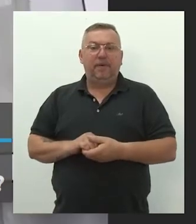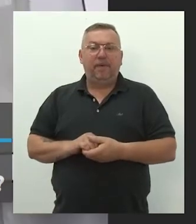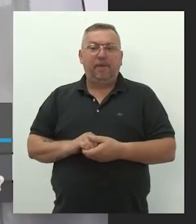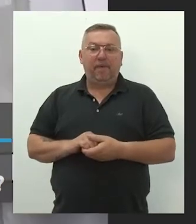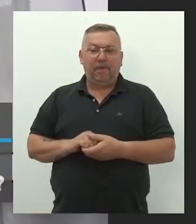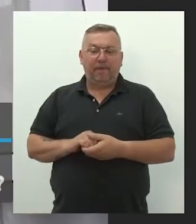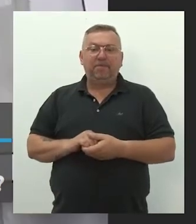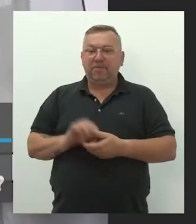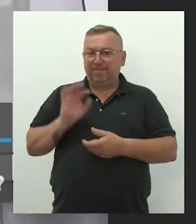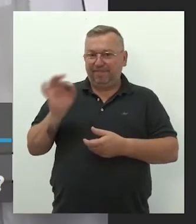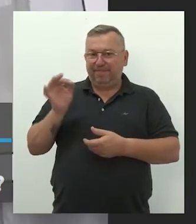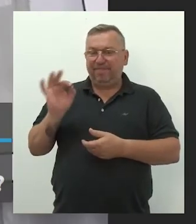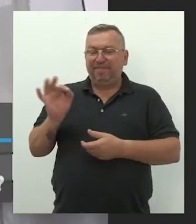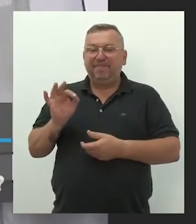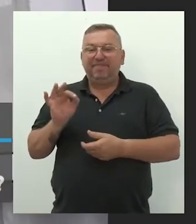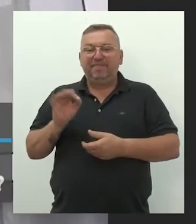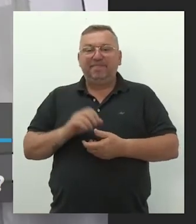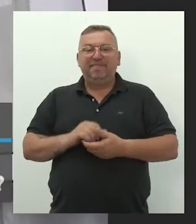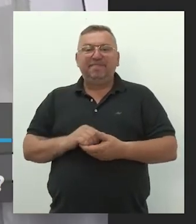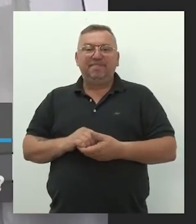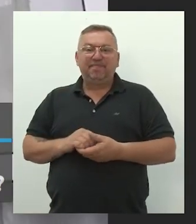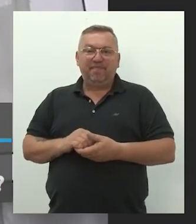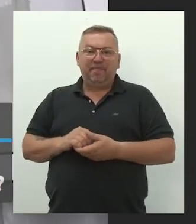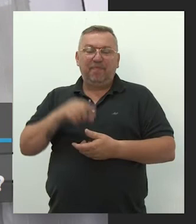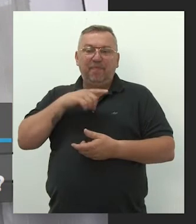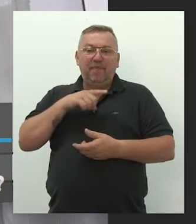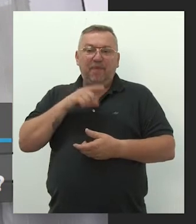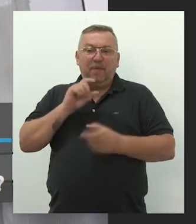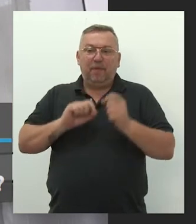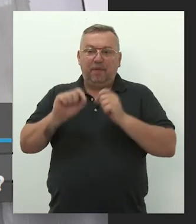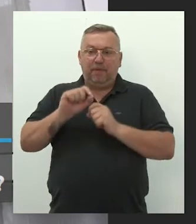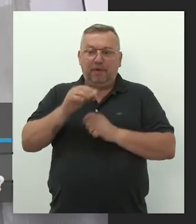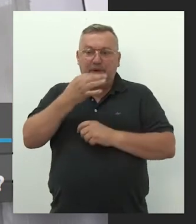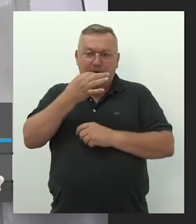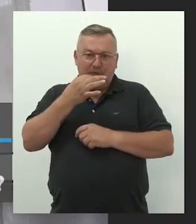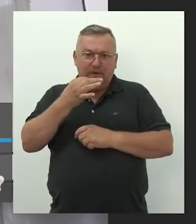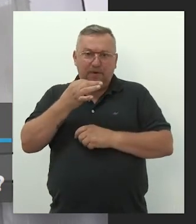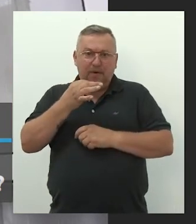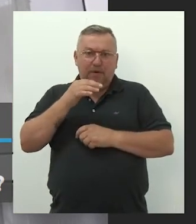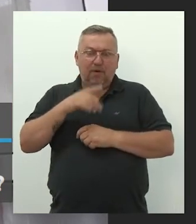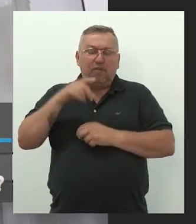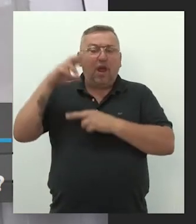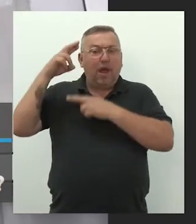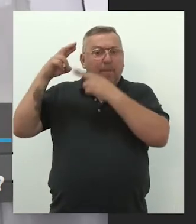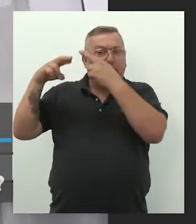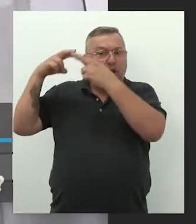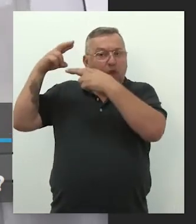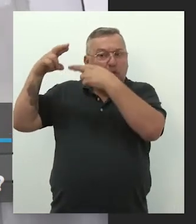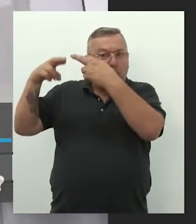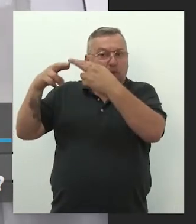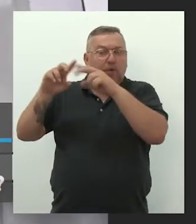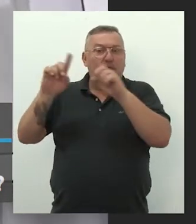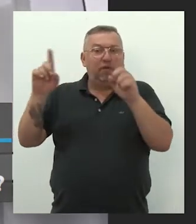Isso mesmo, Renan. É uma questão, eu acho que de repertório, né? Da